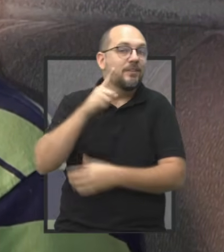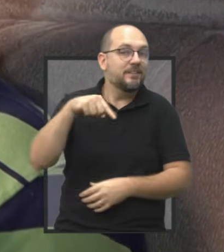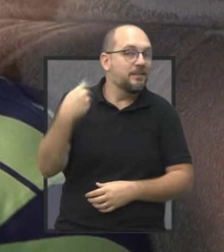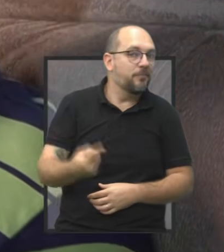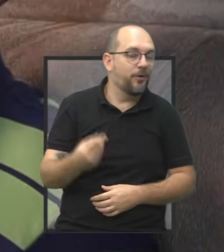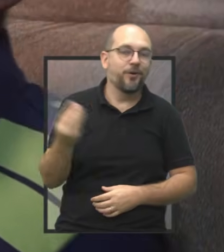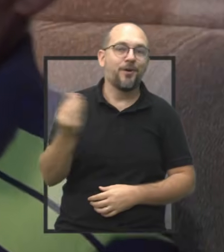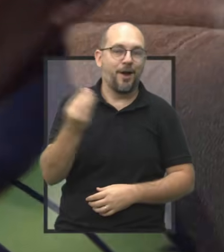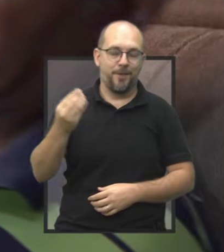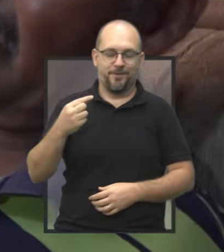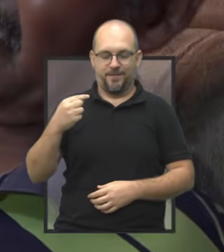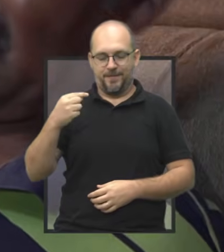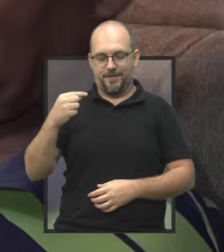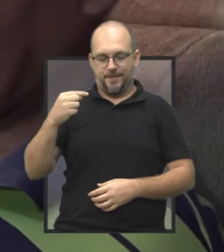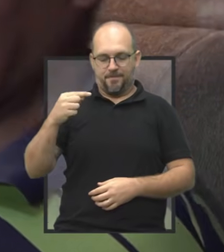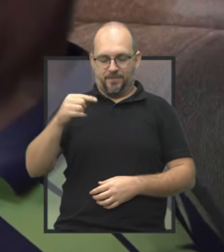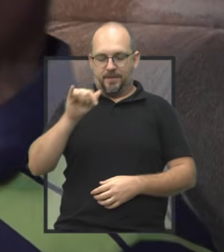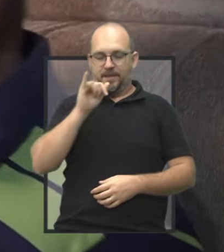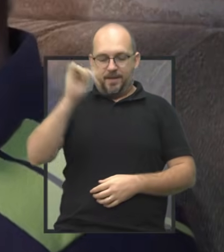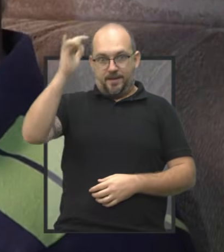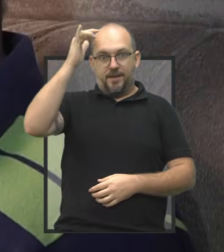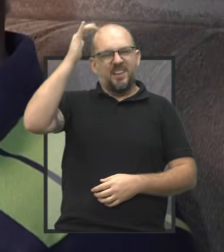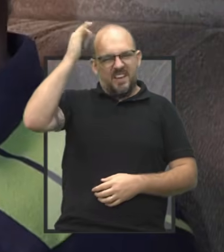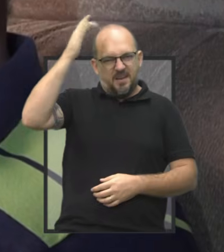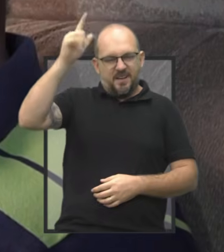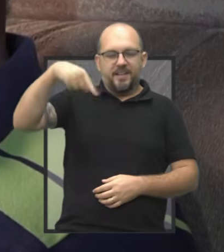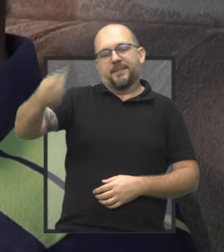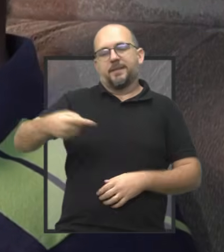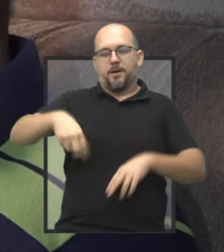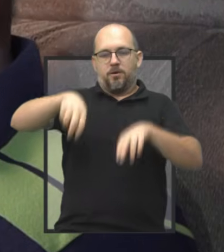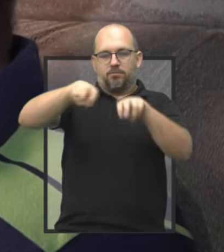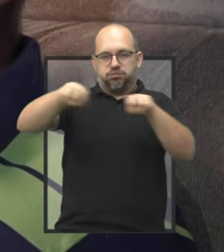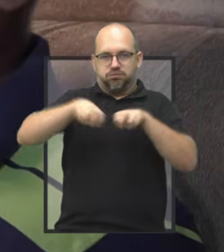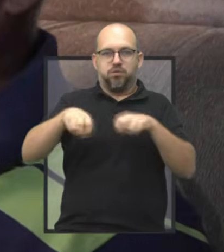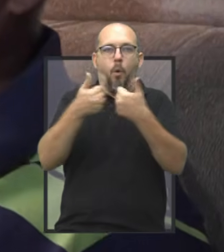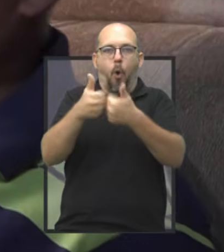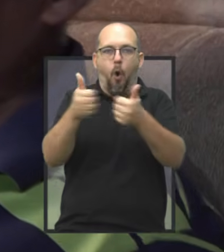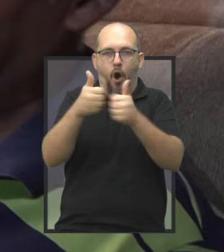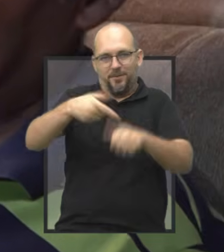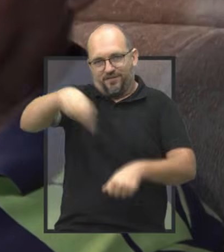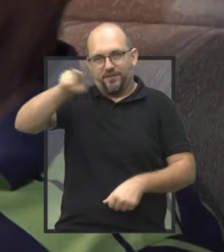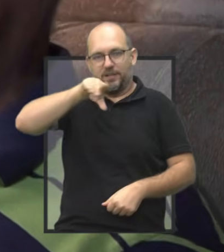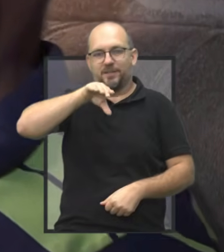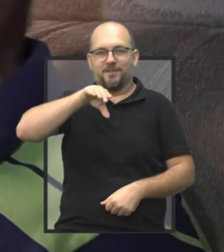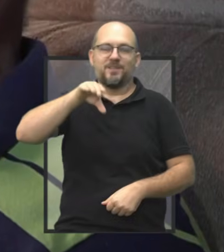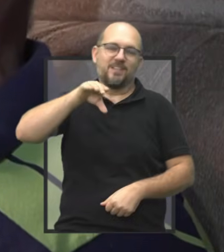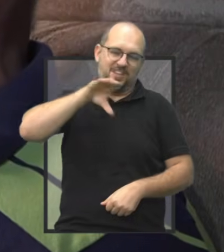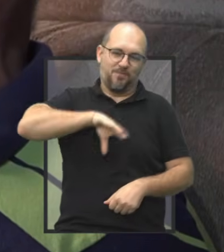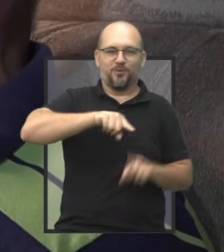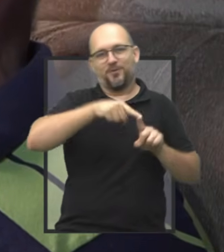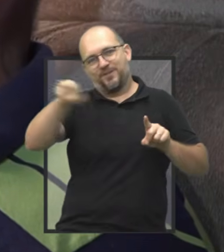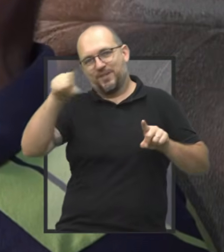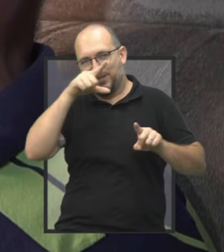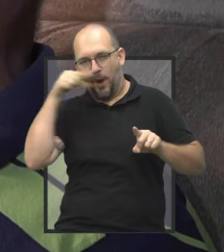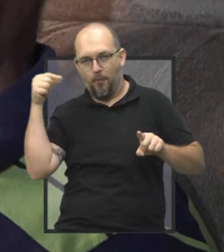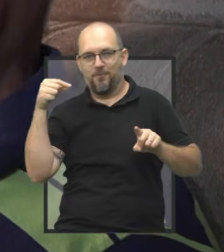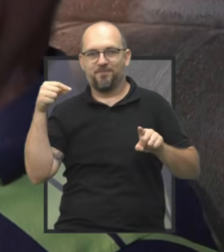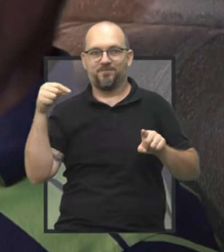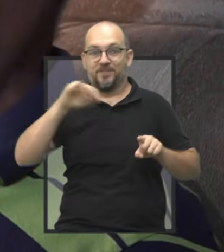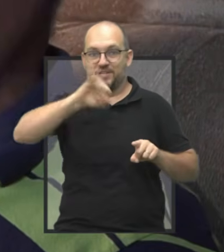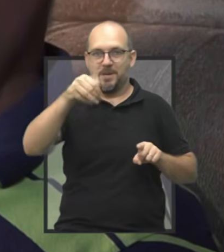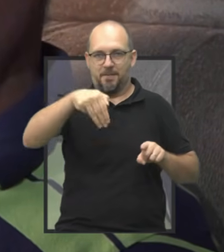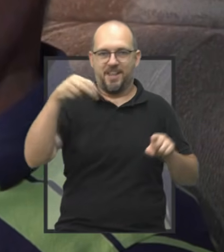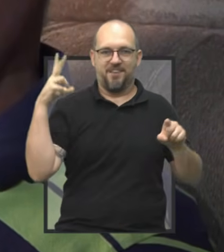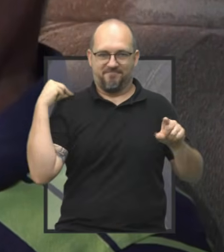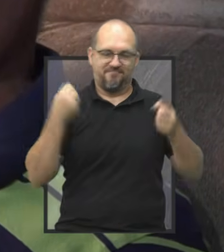Vai eu na terceira poltrona do ônibus, para Jaú cedo, e Zé Maria dirigindo. Chegamos na Lagoa